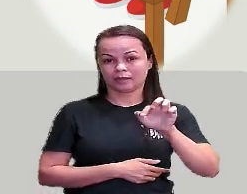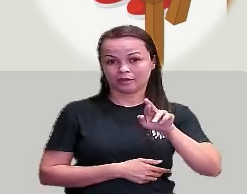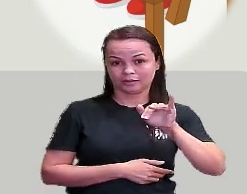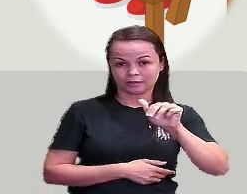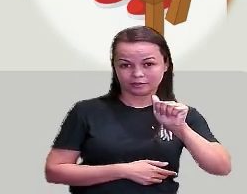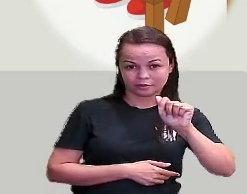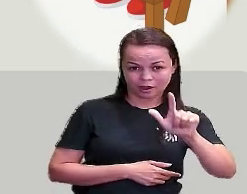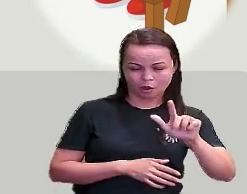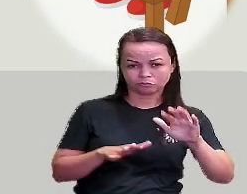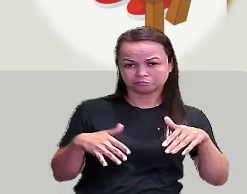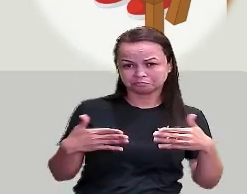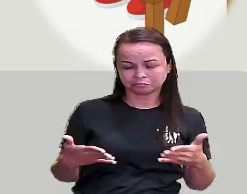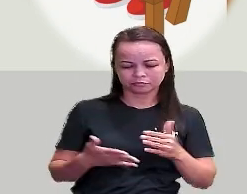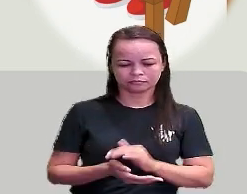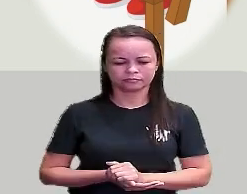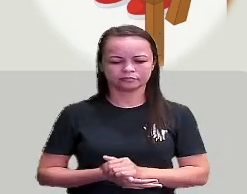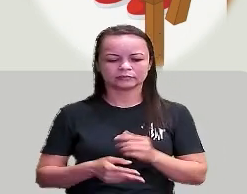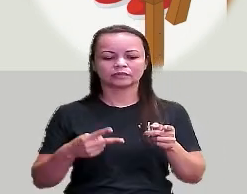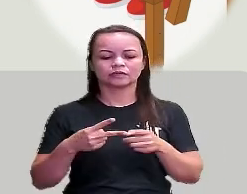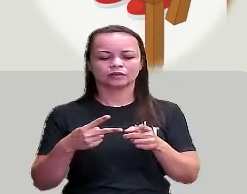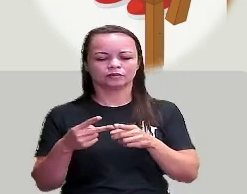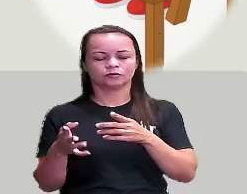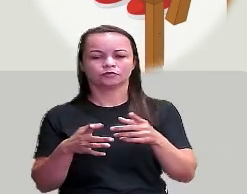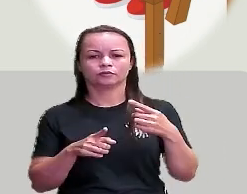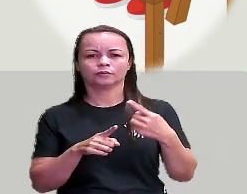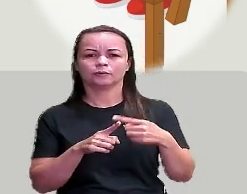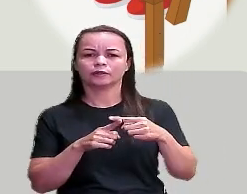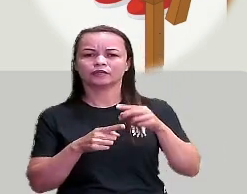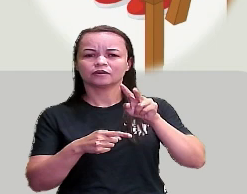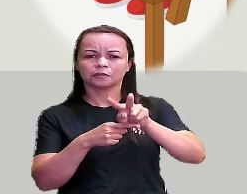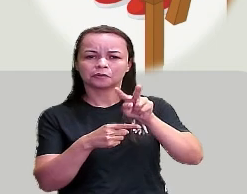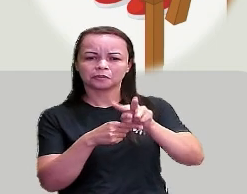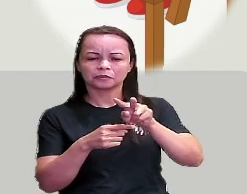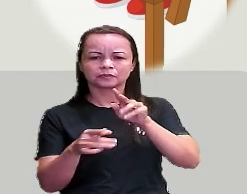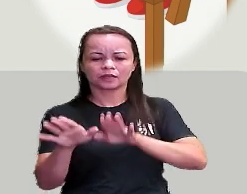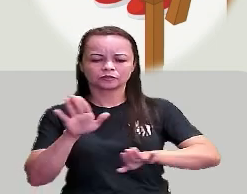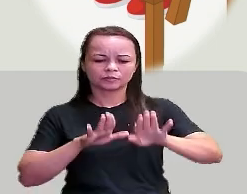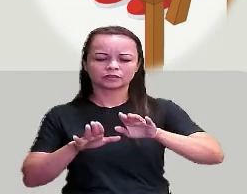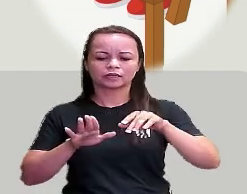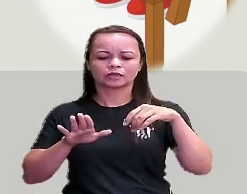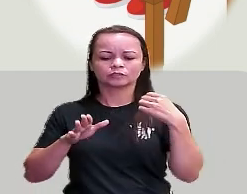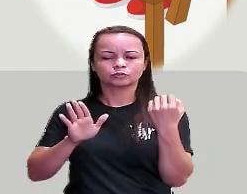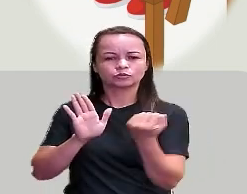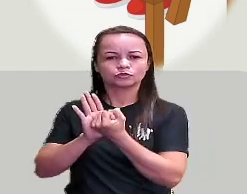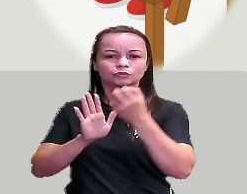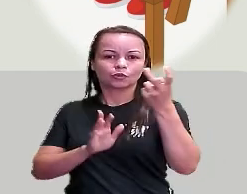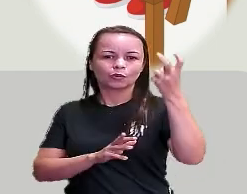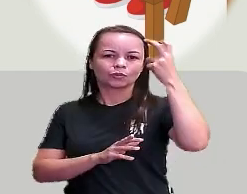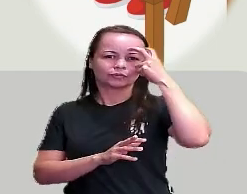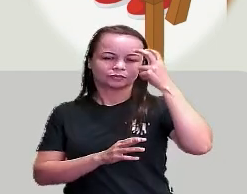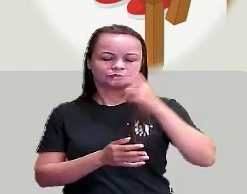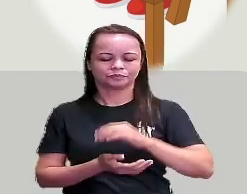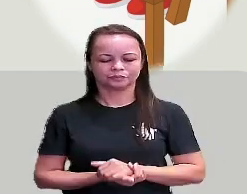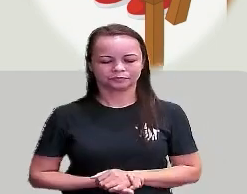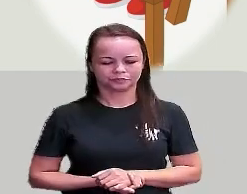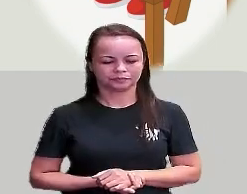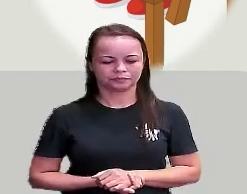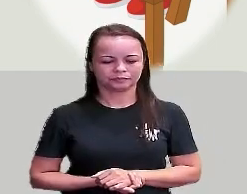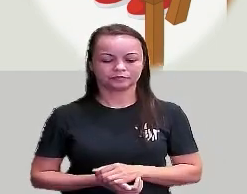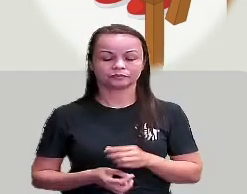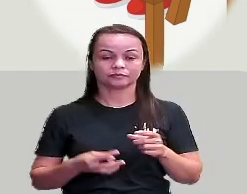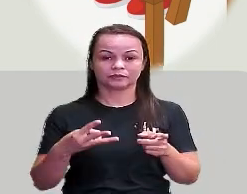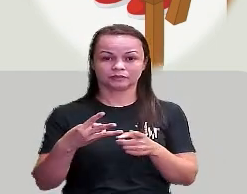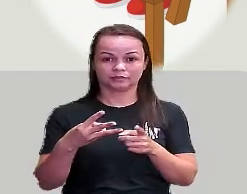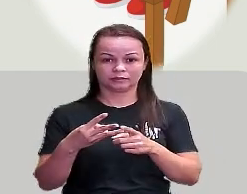Segundo, por que devemos preservar os patrimônios históricos culturais? Terceiro, qual a importância dos